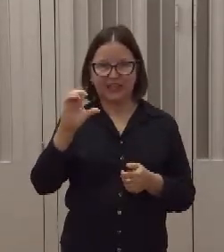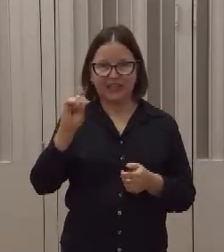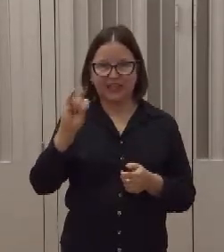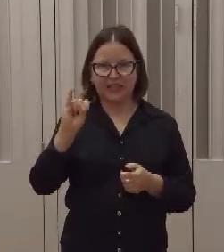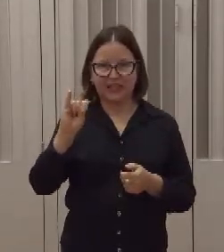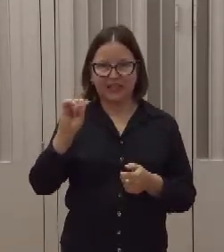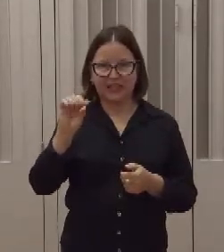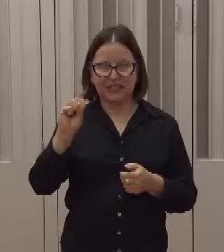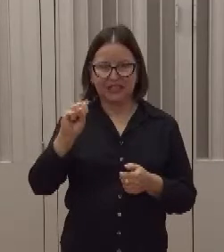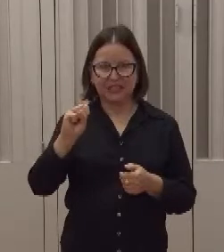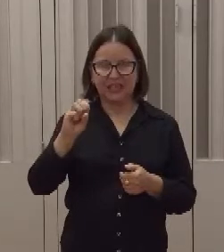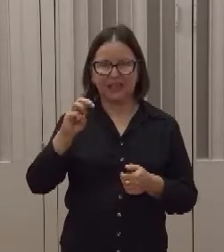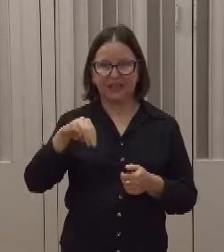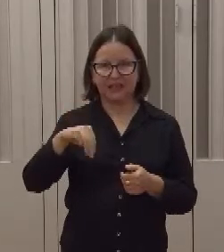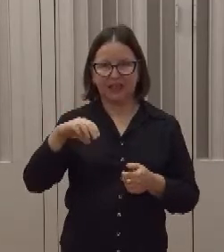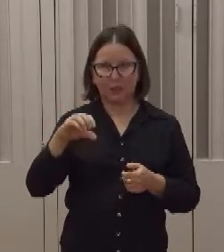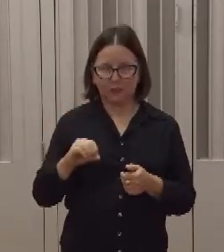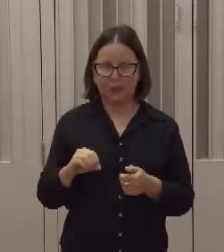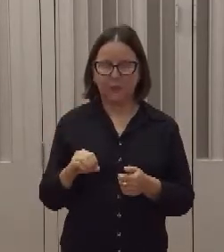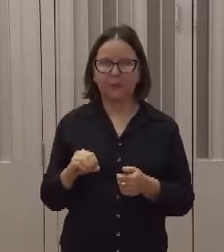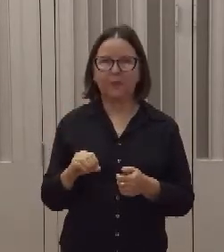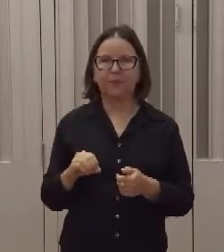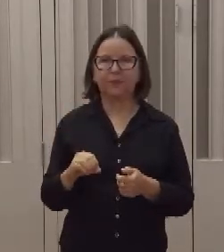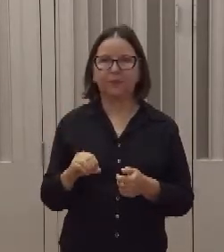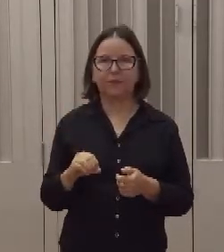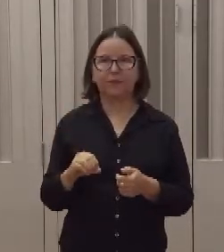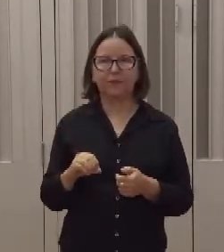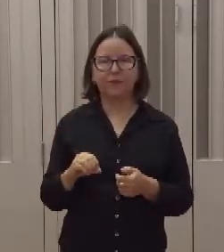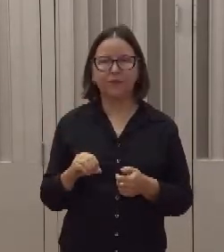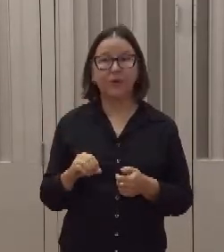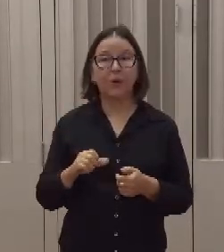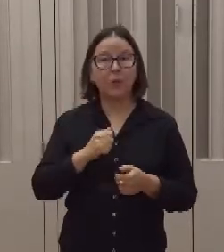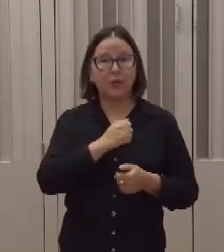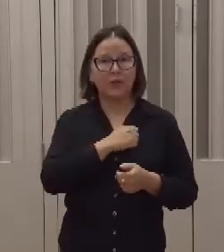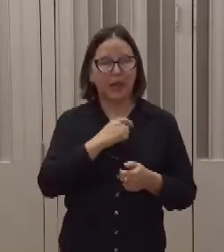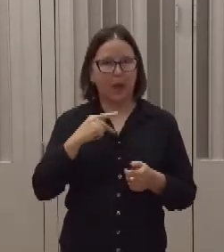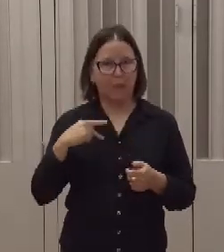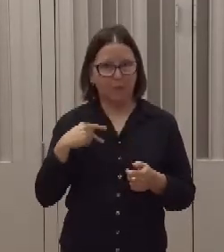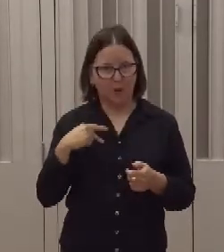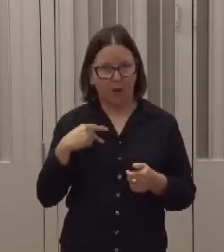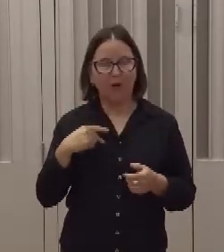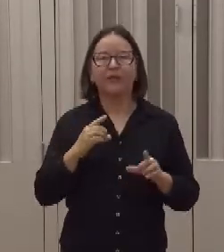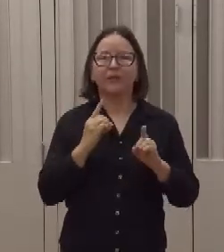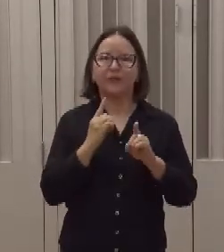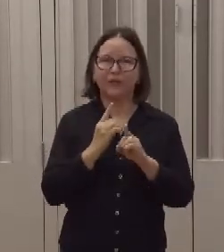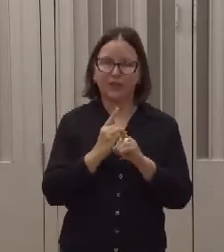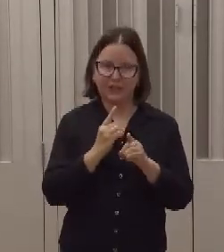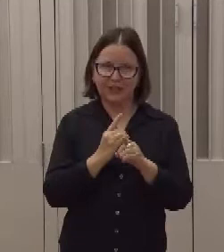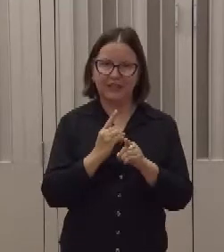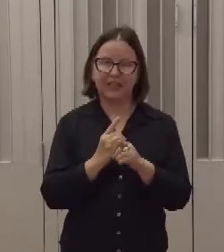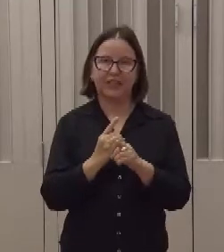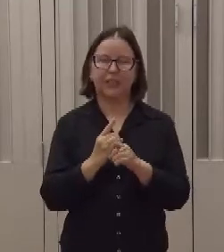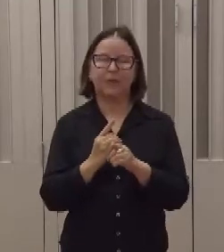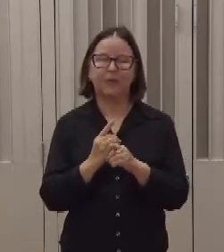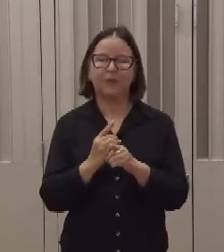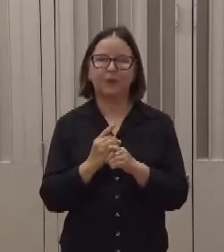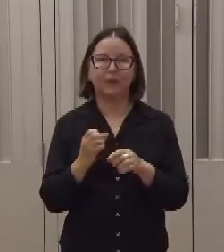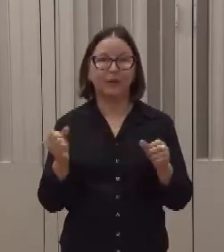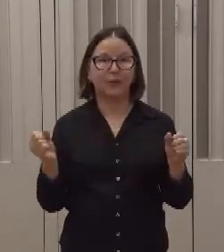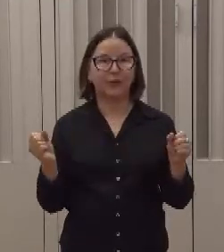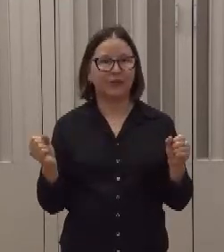frequentemente os apóstolos e os discípulos de Jesus no Novo Testamento acabam tratando com a Igreja de